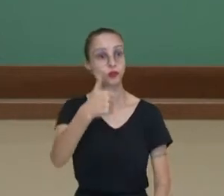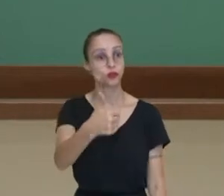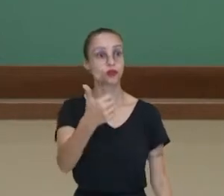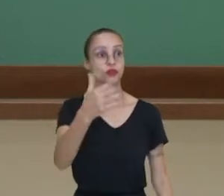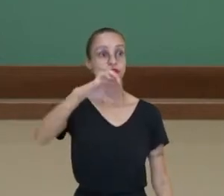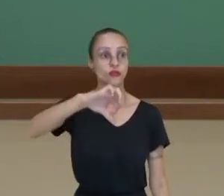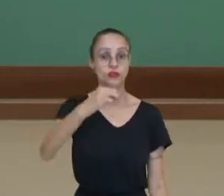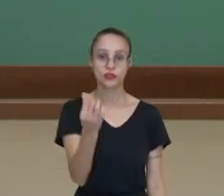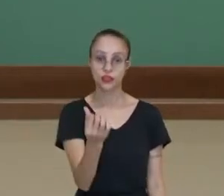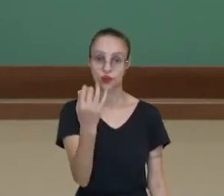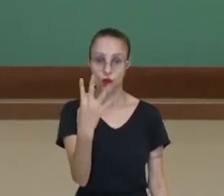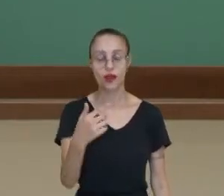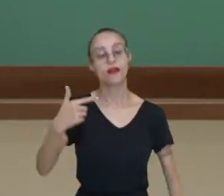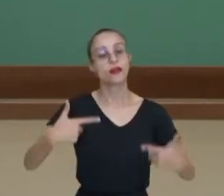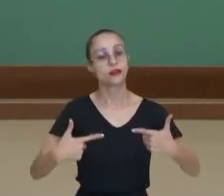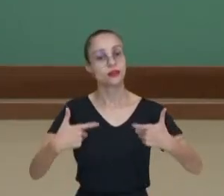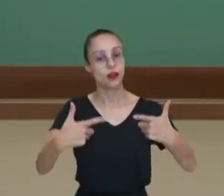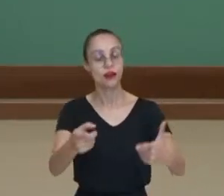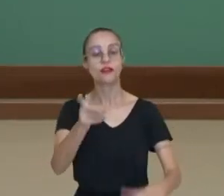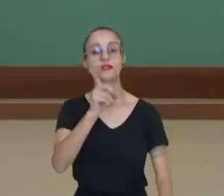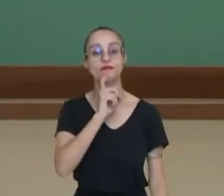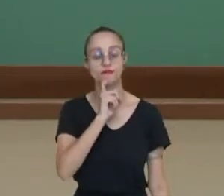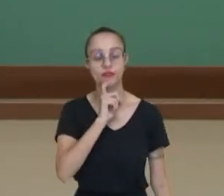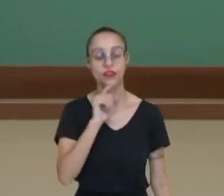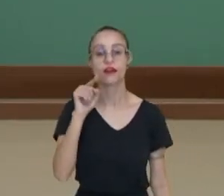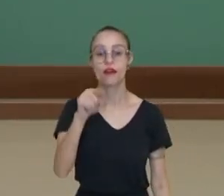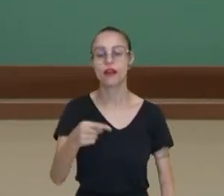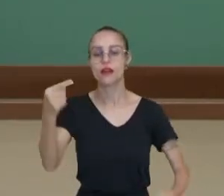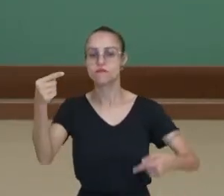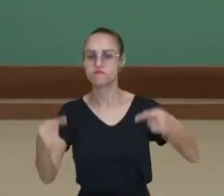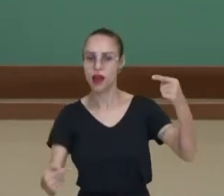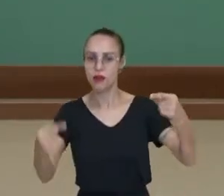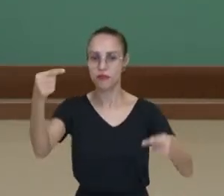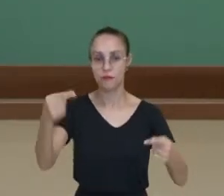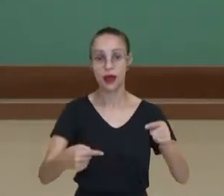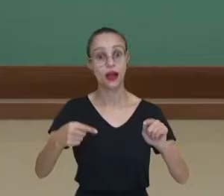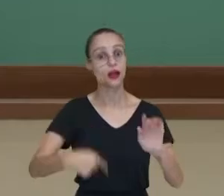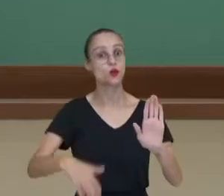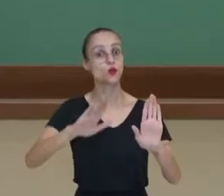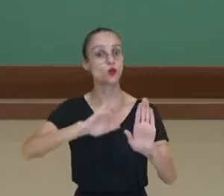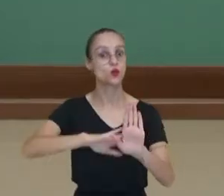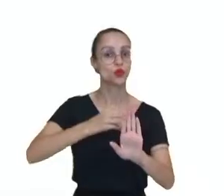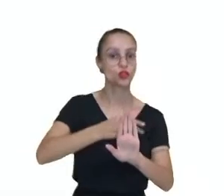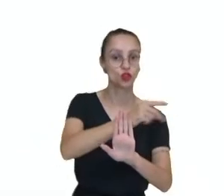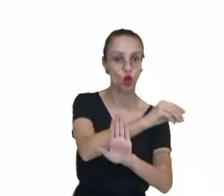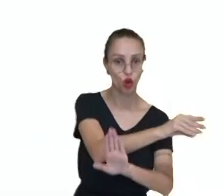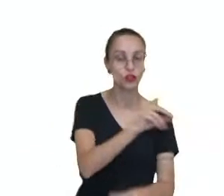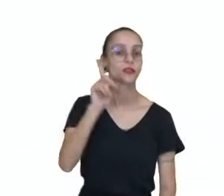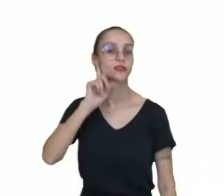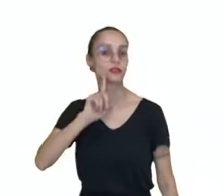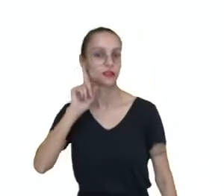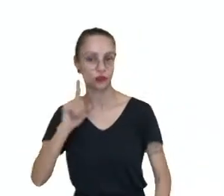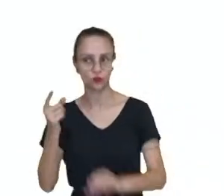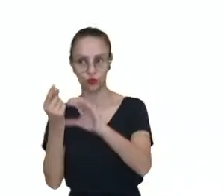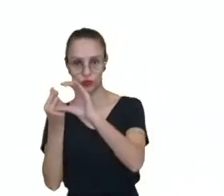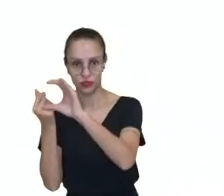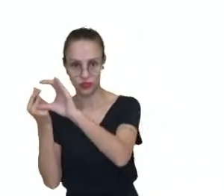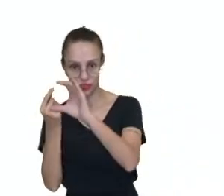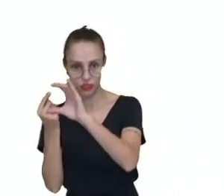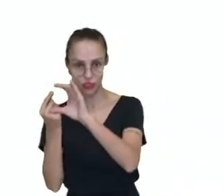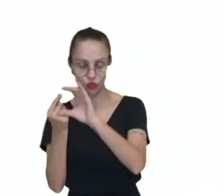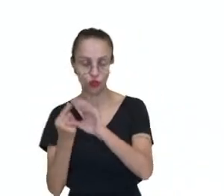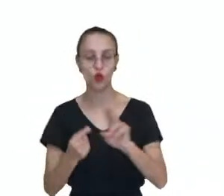1964? Guerra Fria. Aquela disputa ideológica entre Estados Unidos, pelo bloco capitalista,